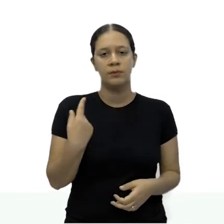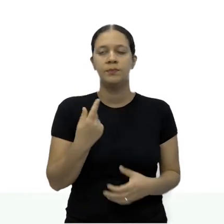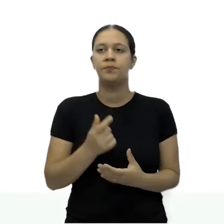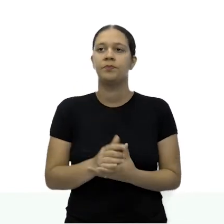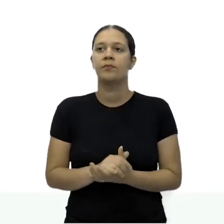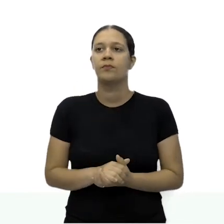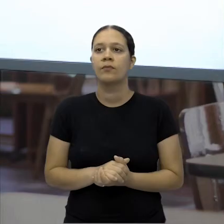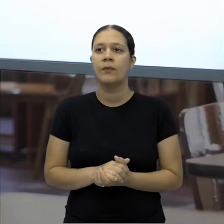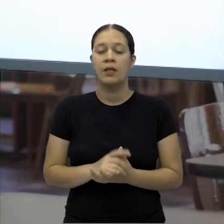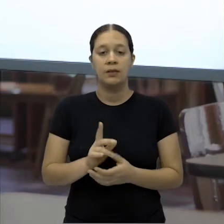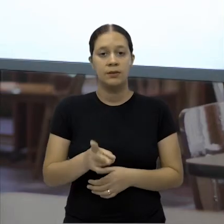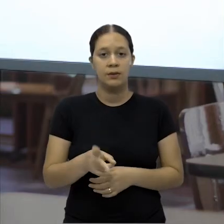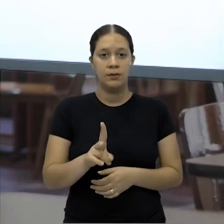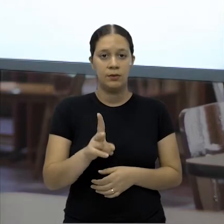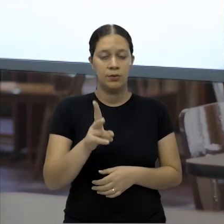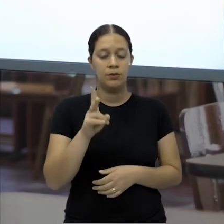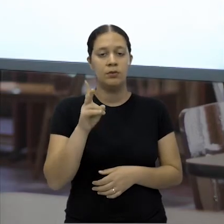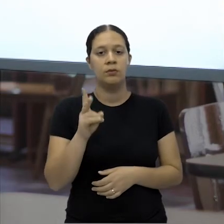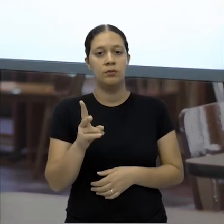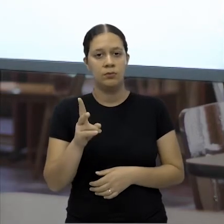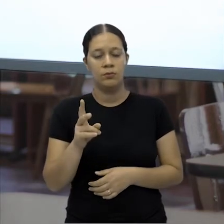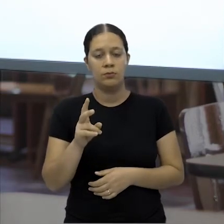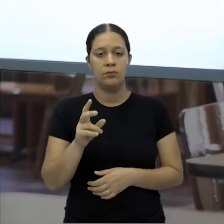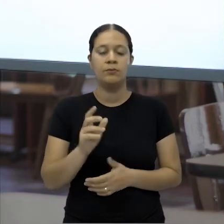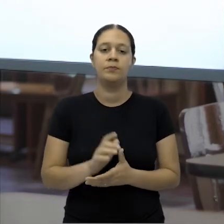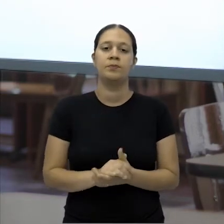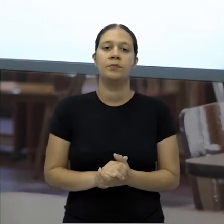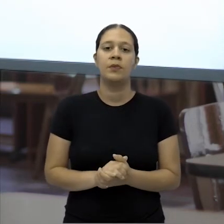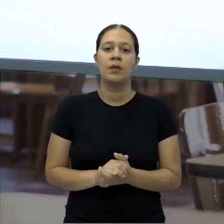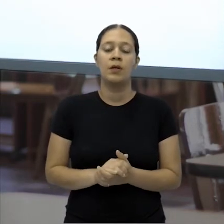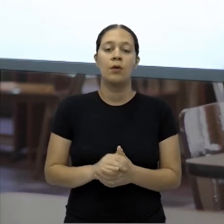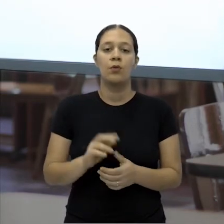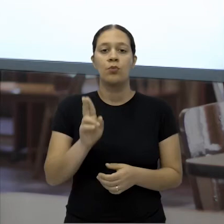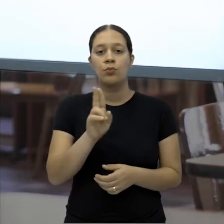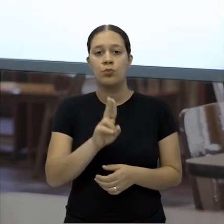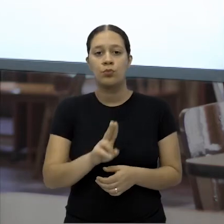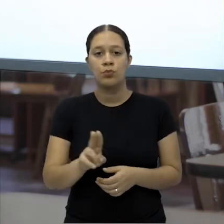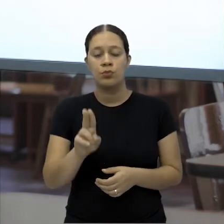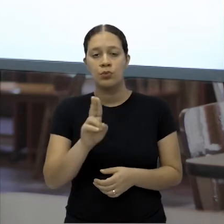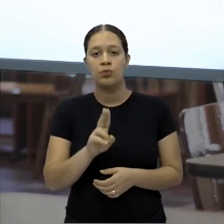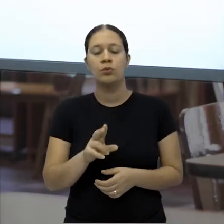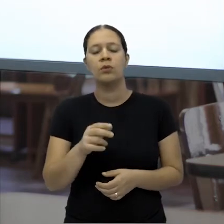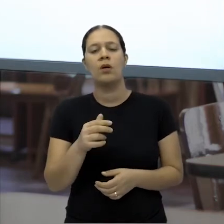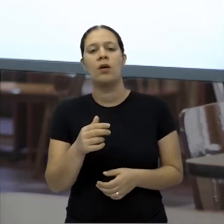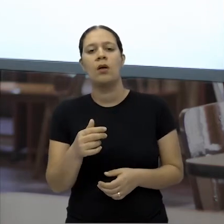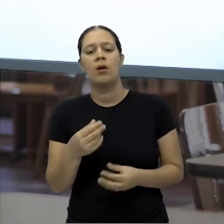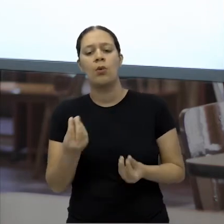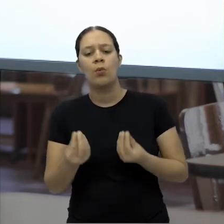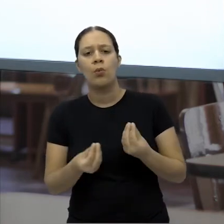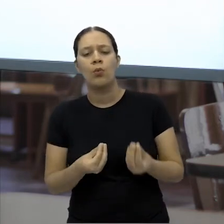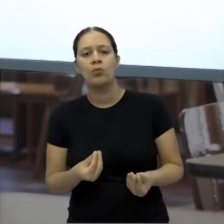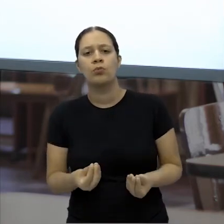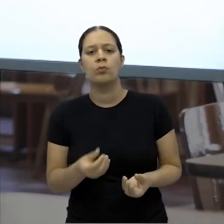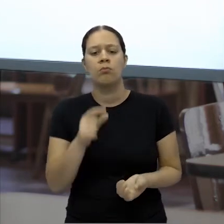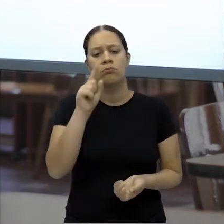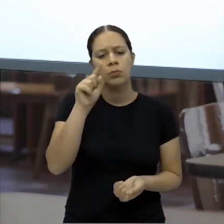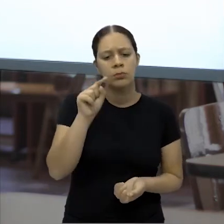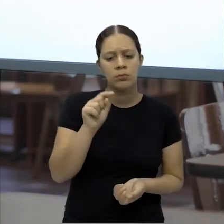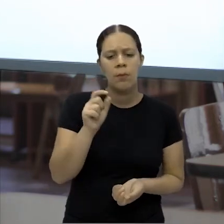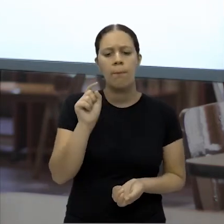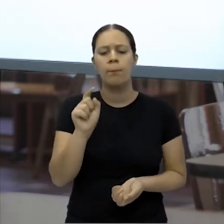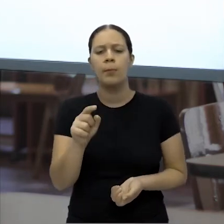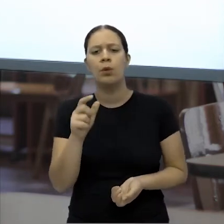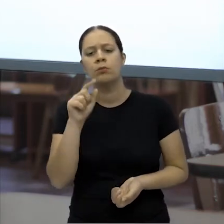leitores. Vai sempre usar uma pontuação, e essa pontuação vai avaliar, vai ajudar a